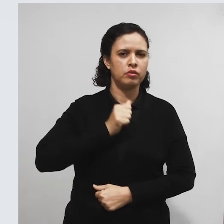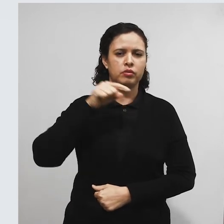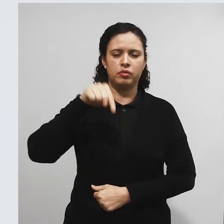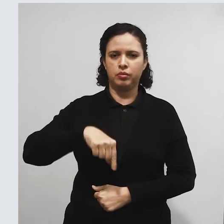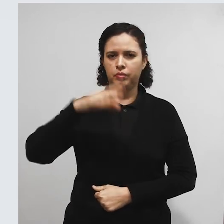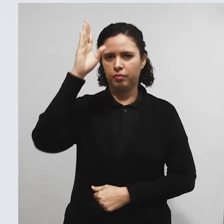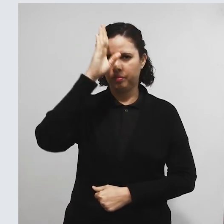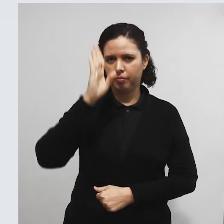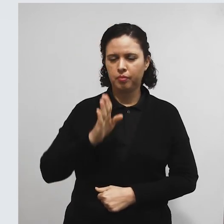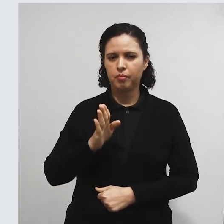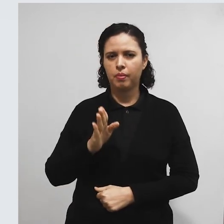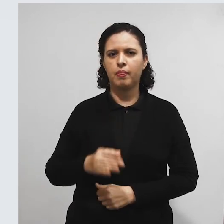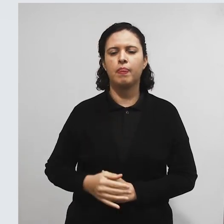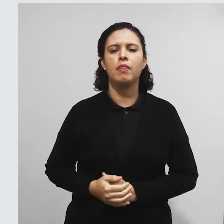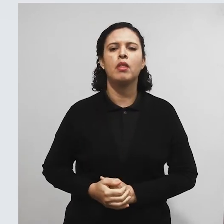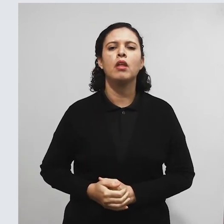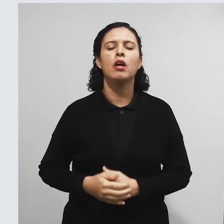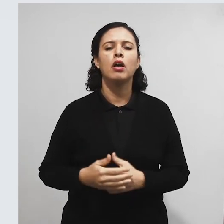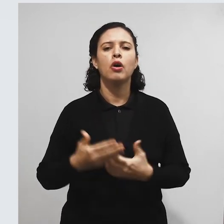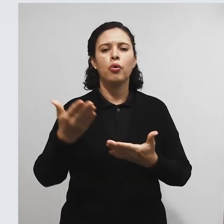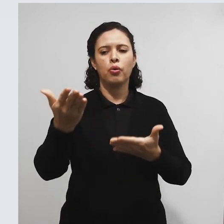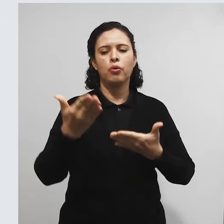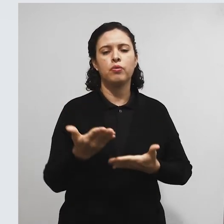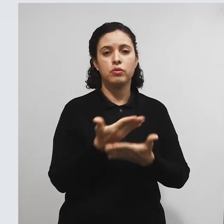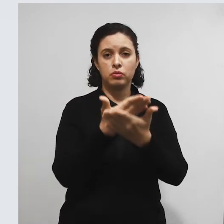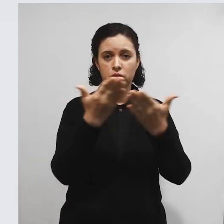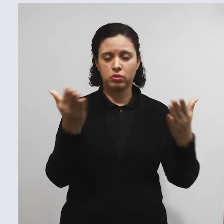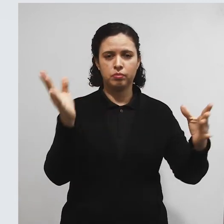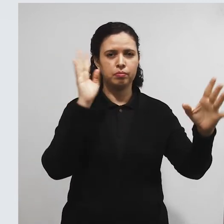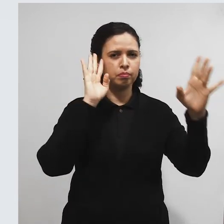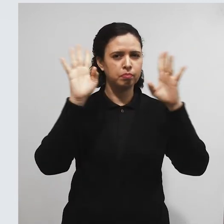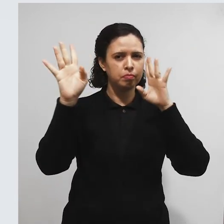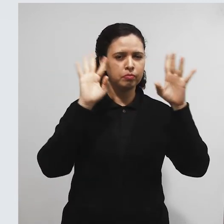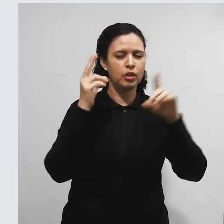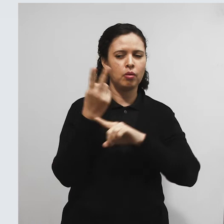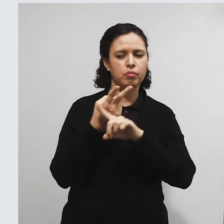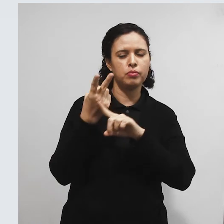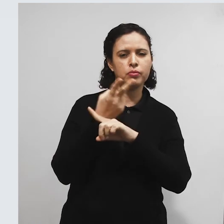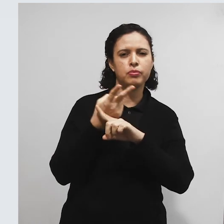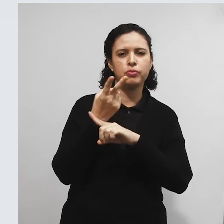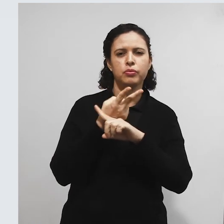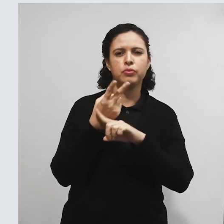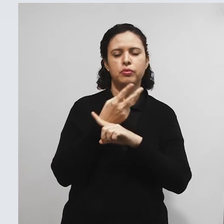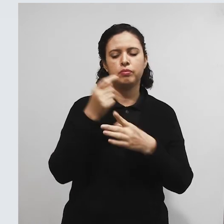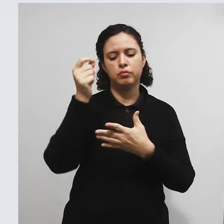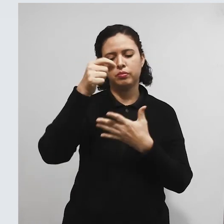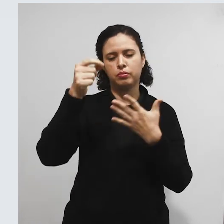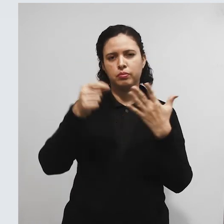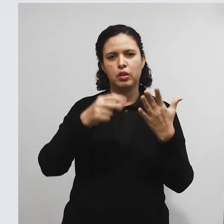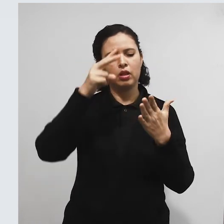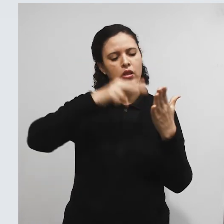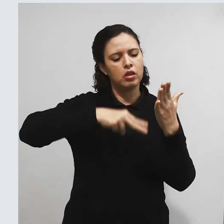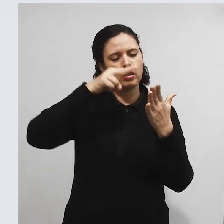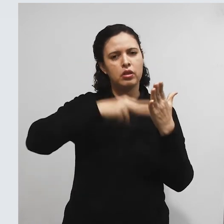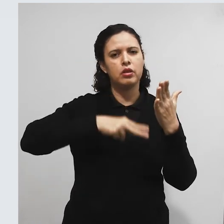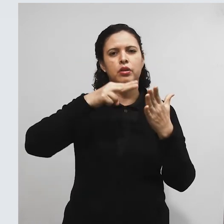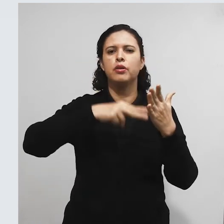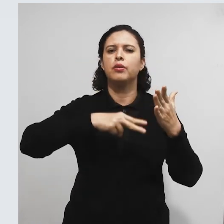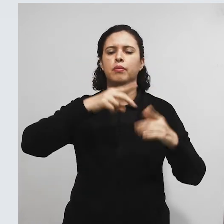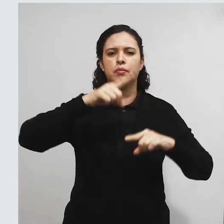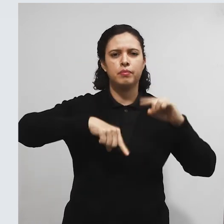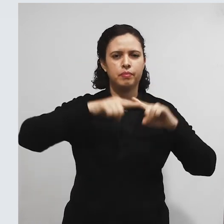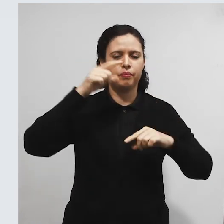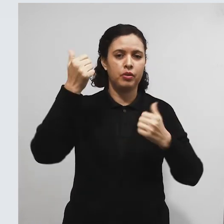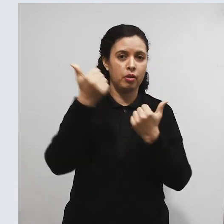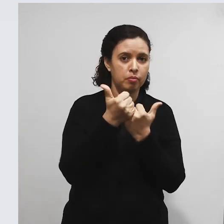Brasil. Então, convido você a fazer essa reflexão, a busca por esses elementos, leiam o material de apoio, tem